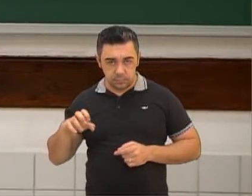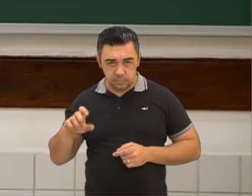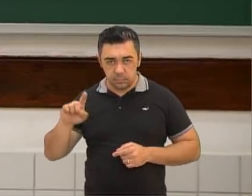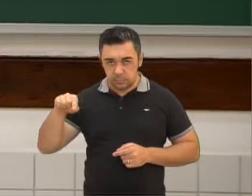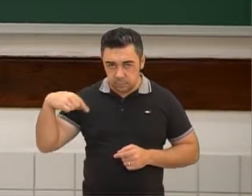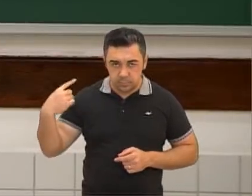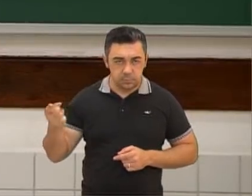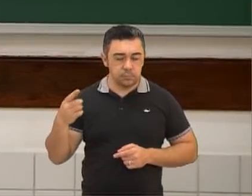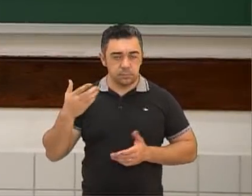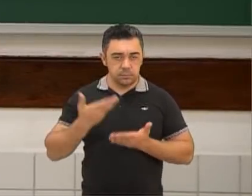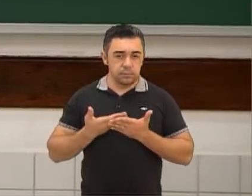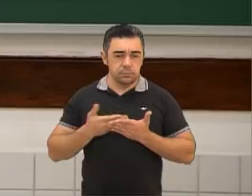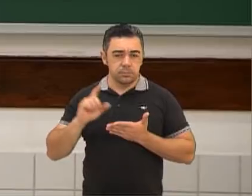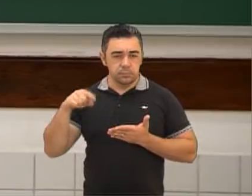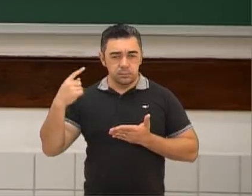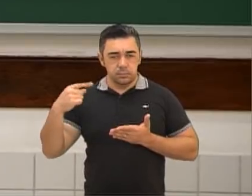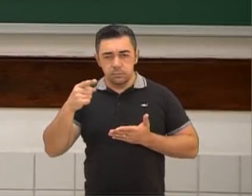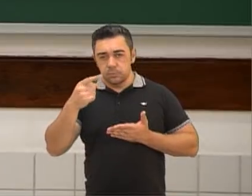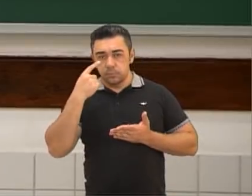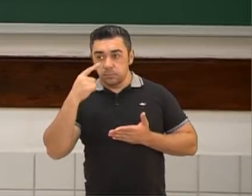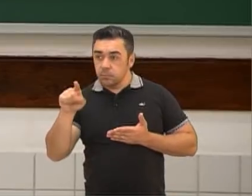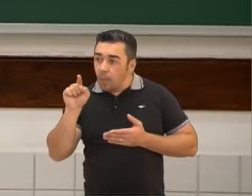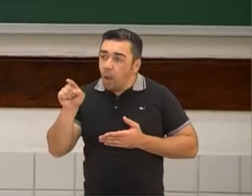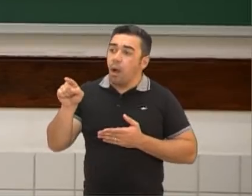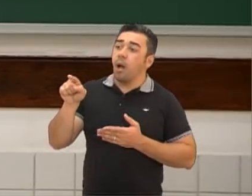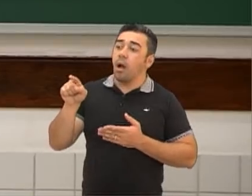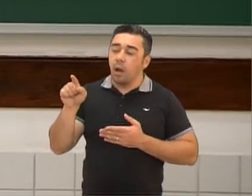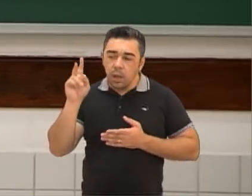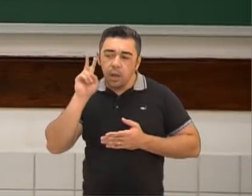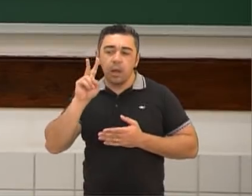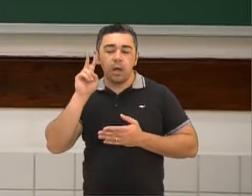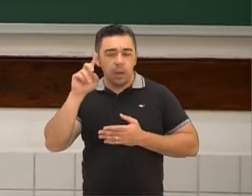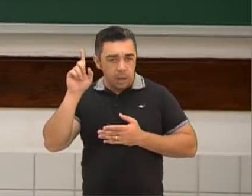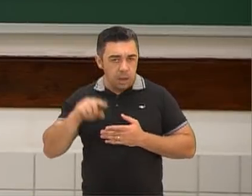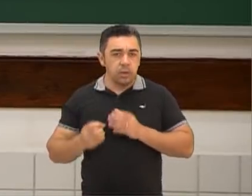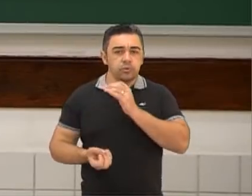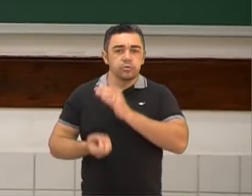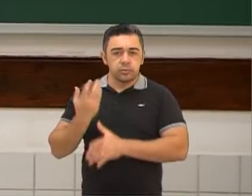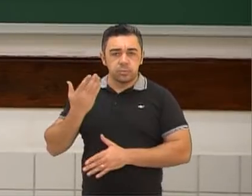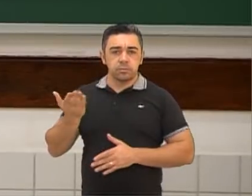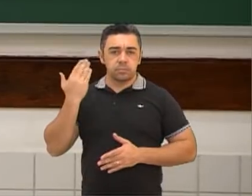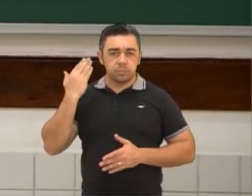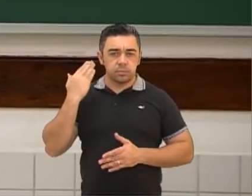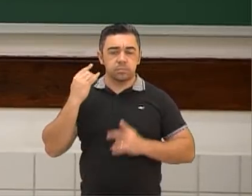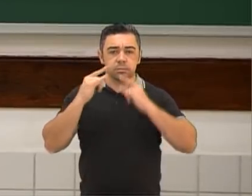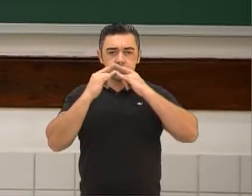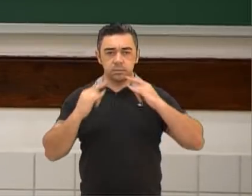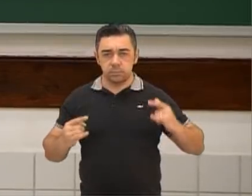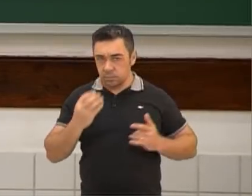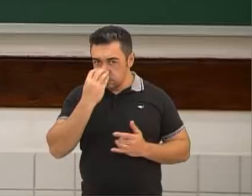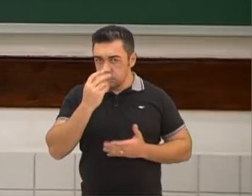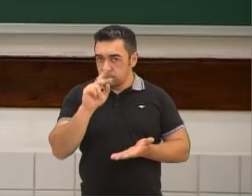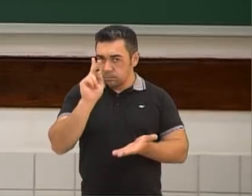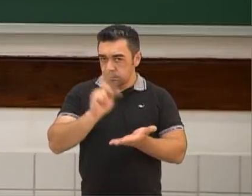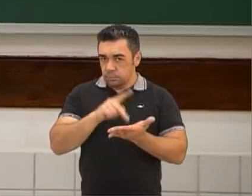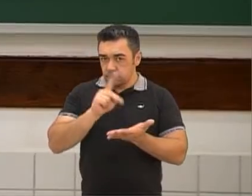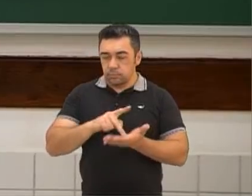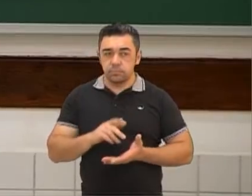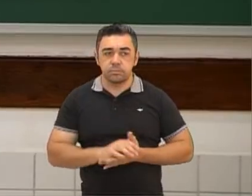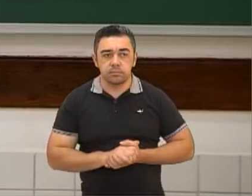aqui só para vocês, quando verem isso no parque, lembrar, olha, isso daí veio lá da corda bamba do circo. É verdade.